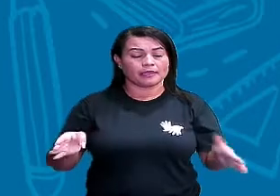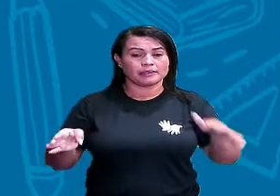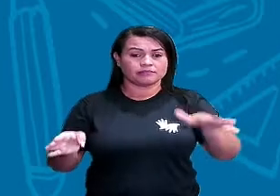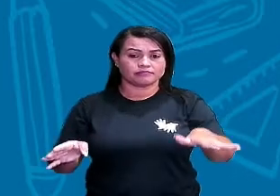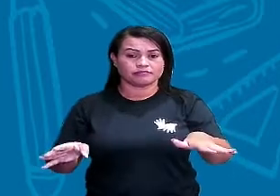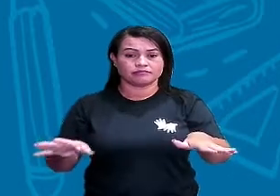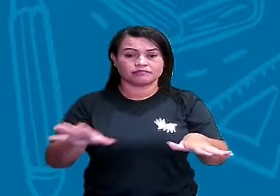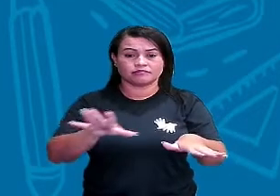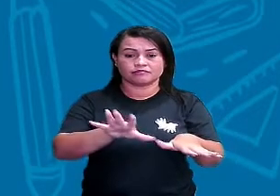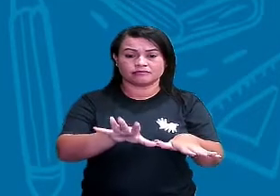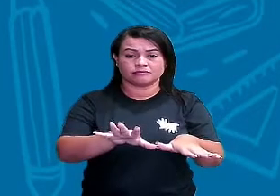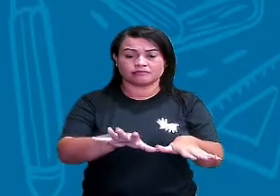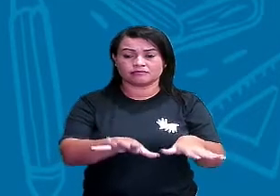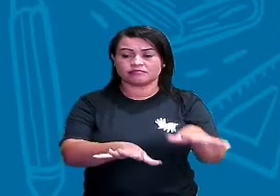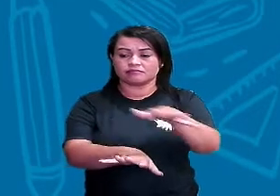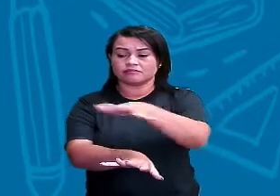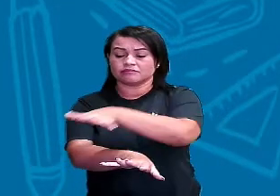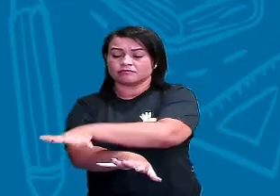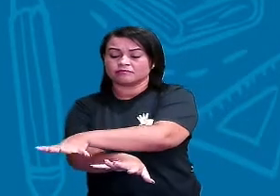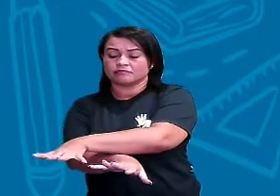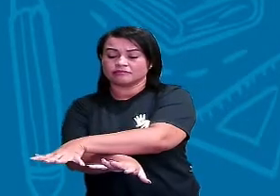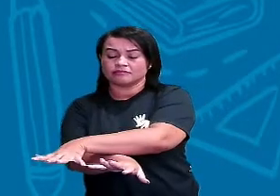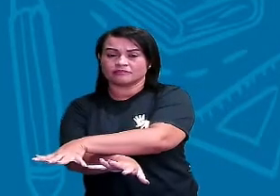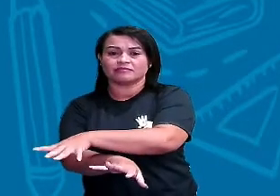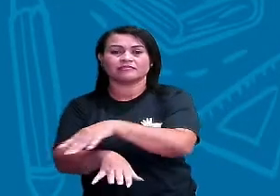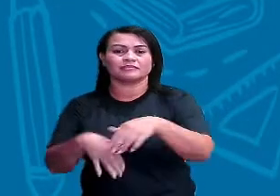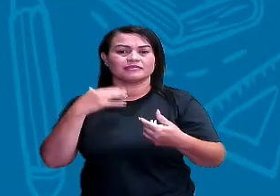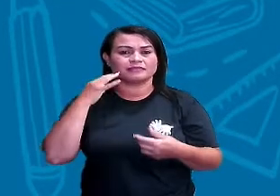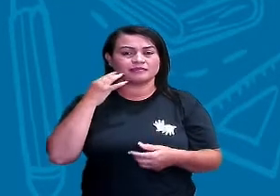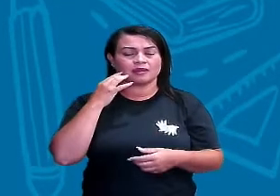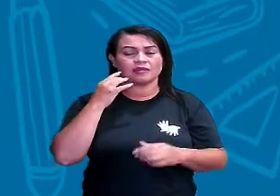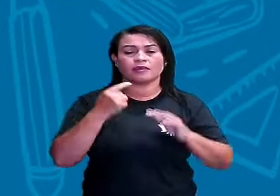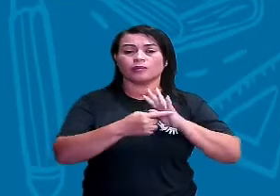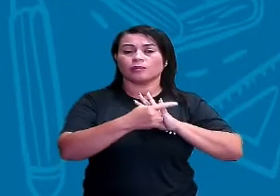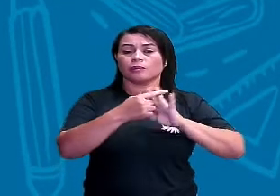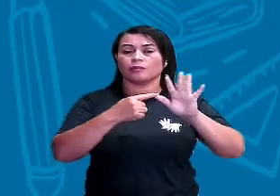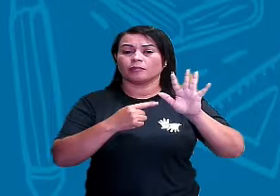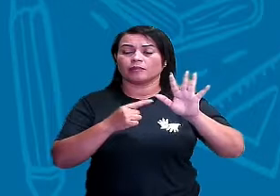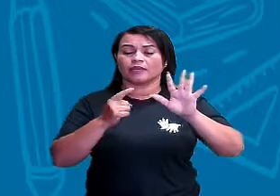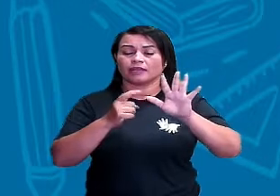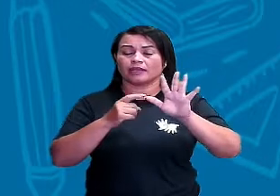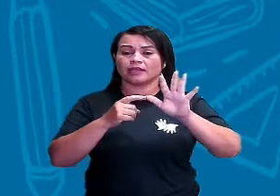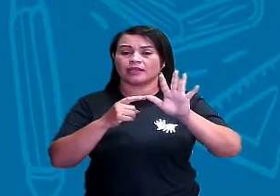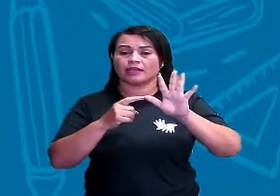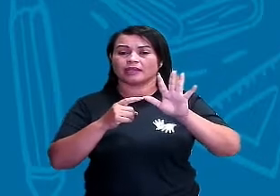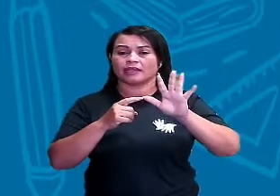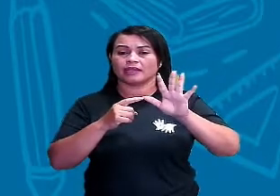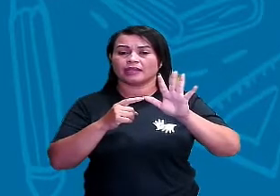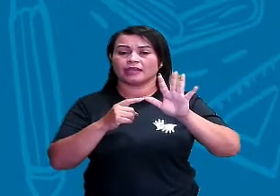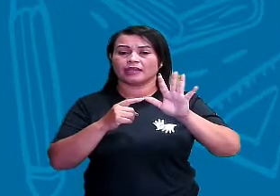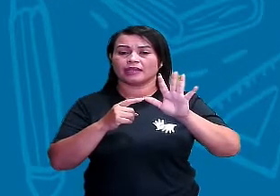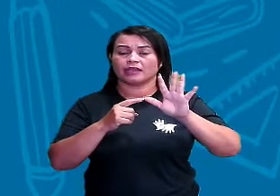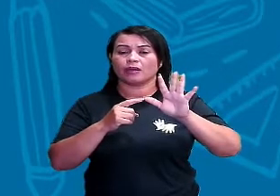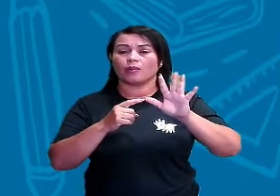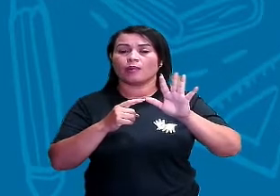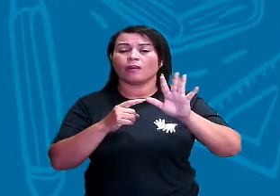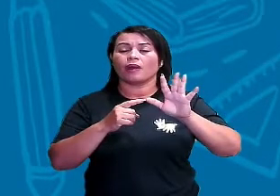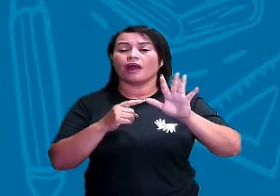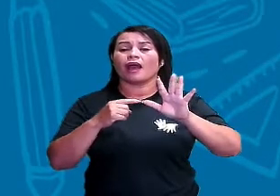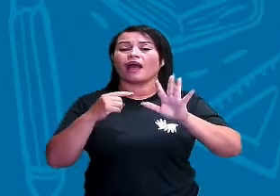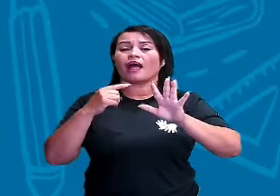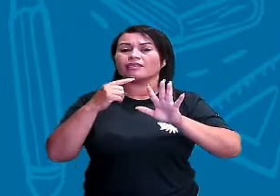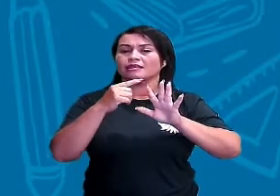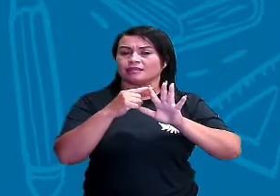outro, tá certo? Lembrando que o palmo, ele vai do polegar até o indicador, tá certo? Se eu